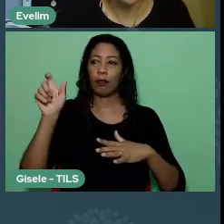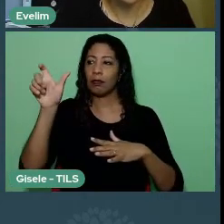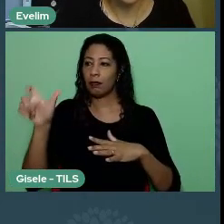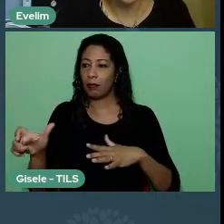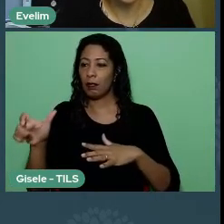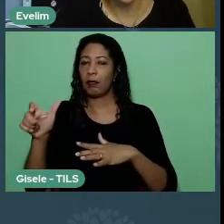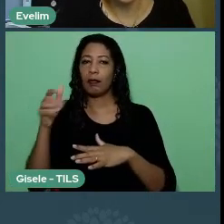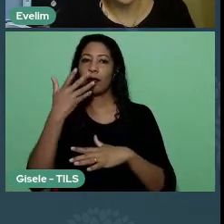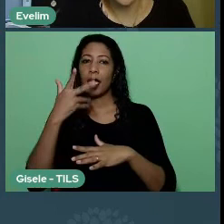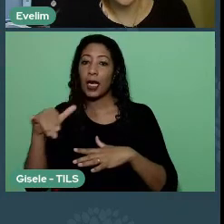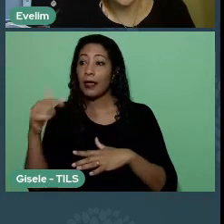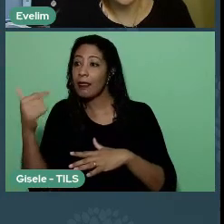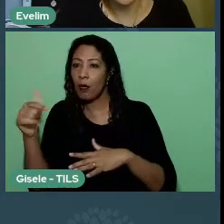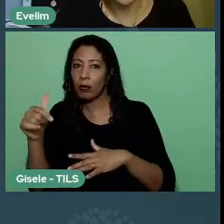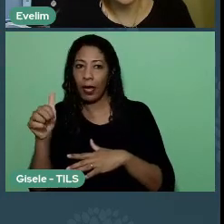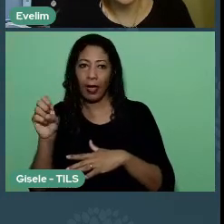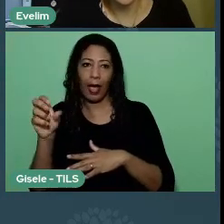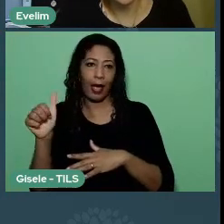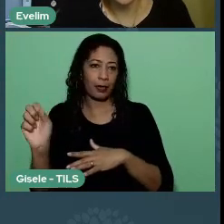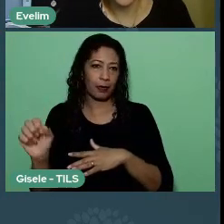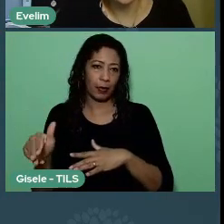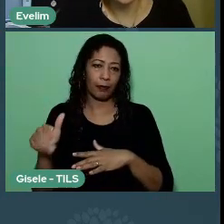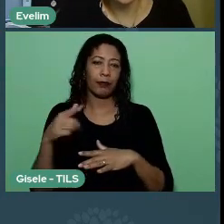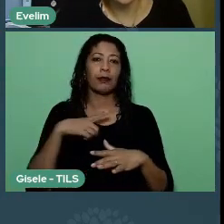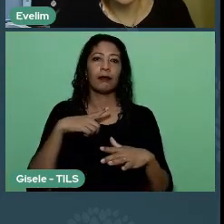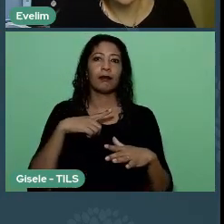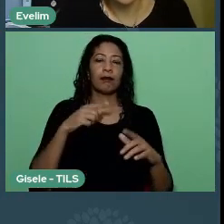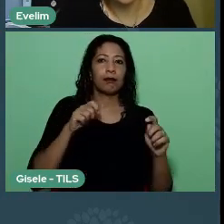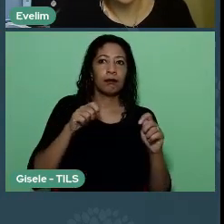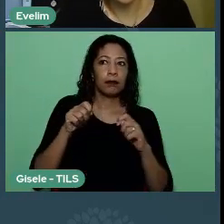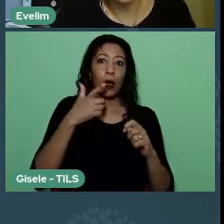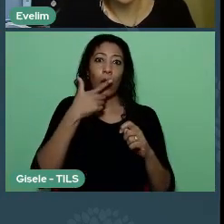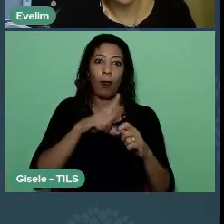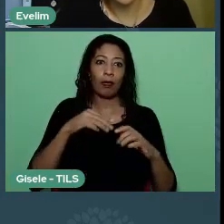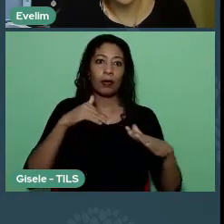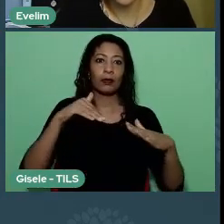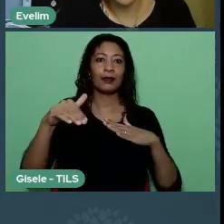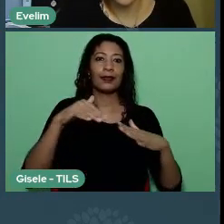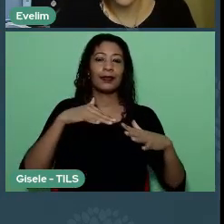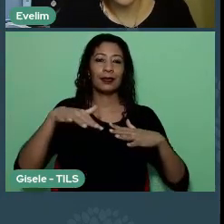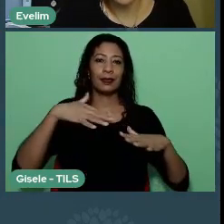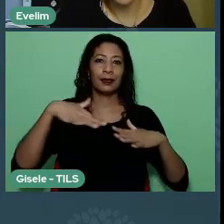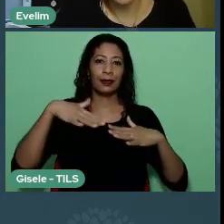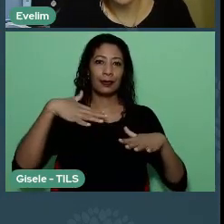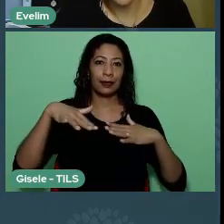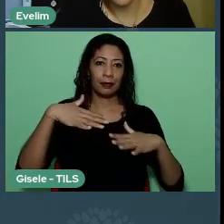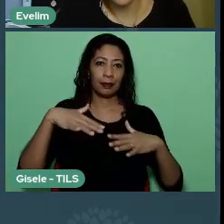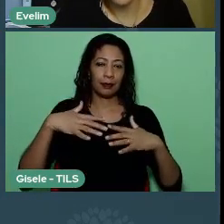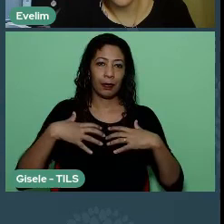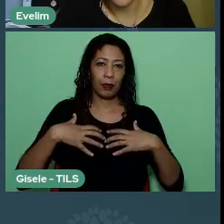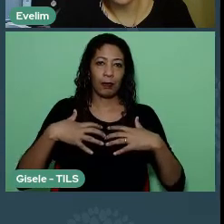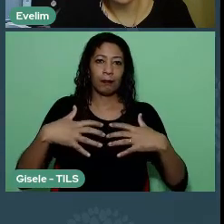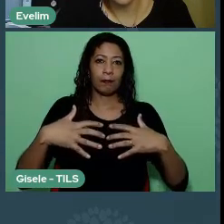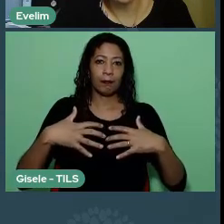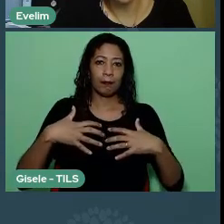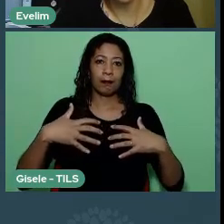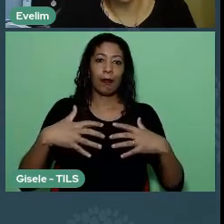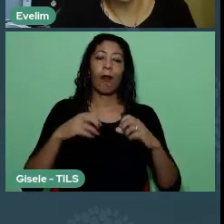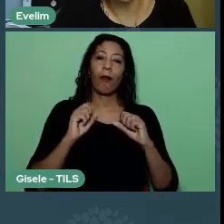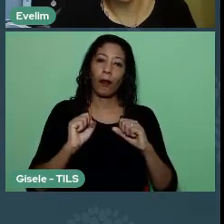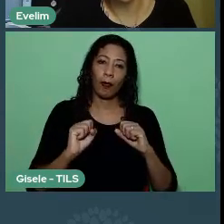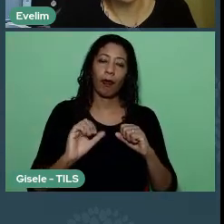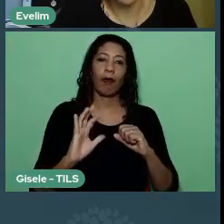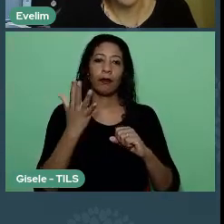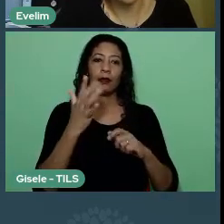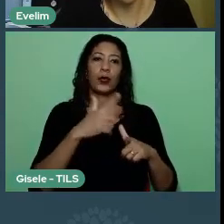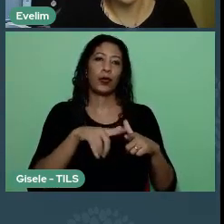asma, então mostrando que há aí alguns componentes da coordenação neuromuscular que podem estar prejudicados, mesmo em